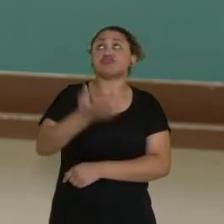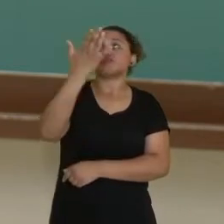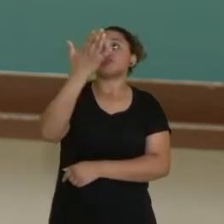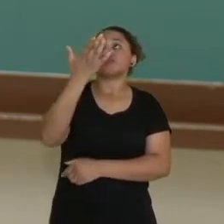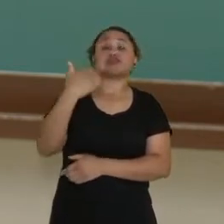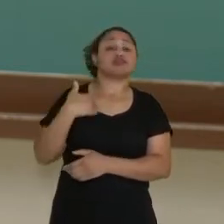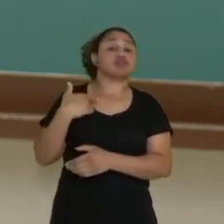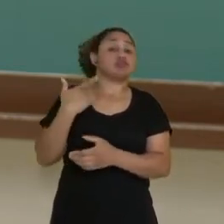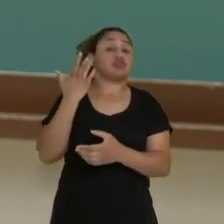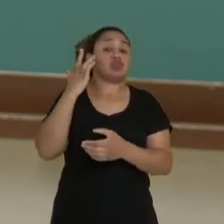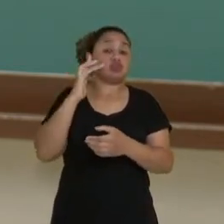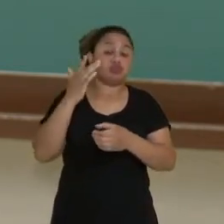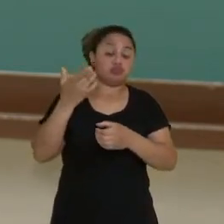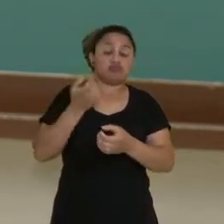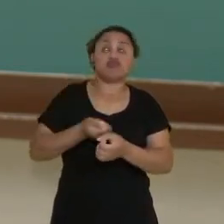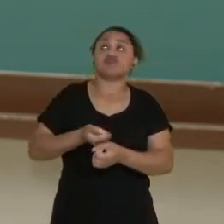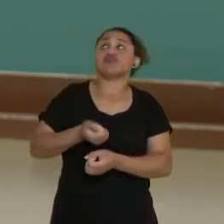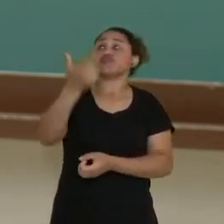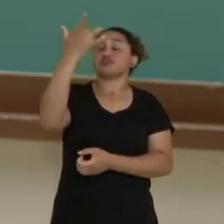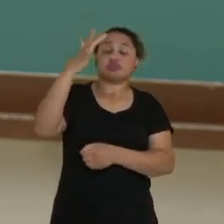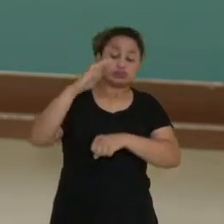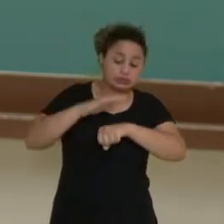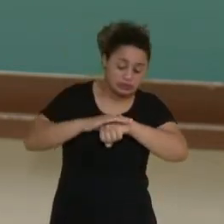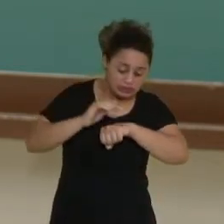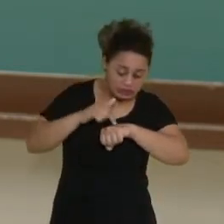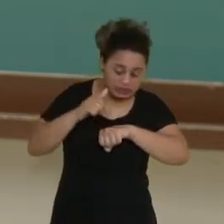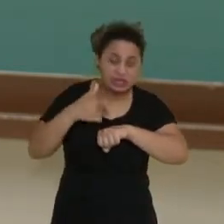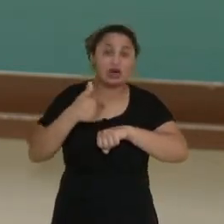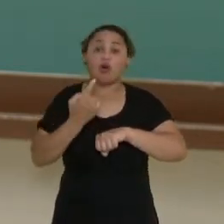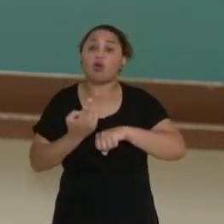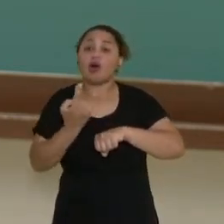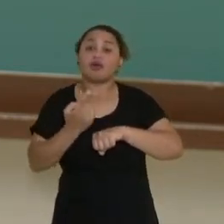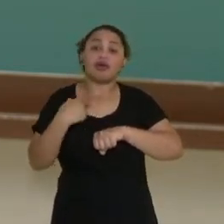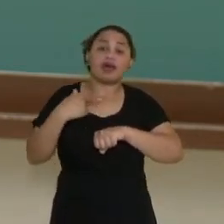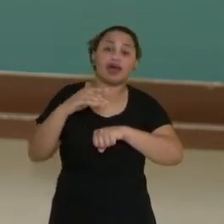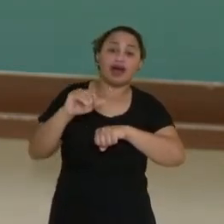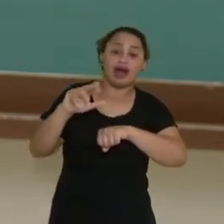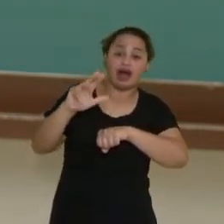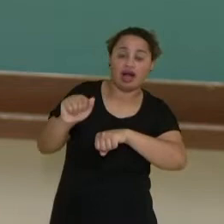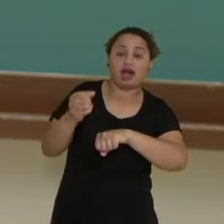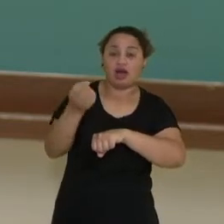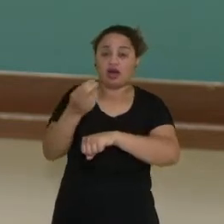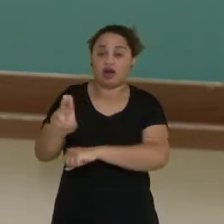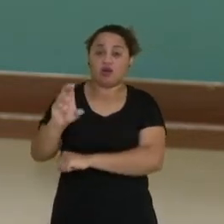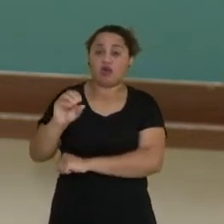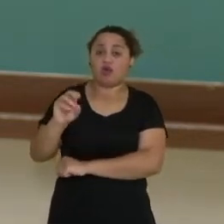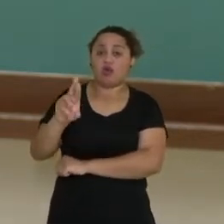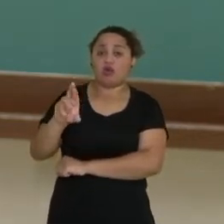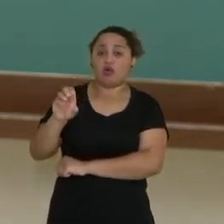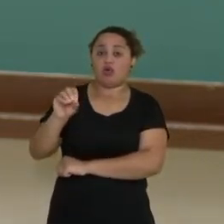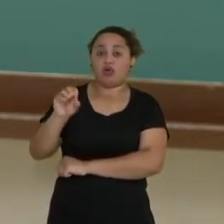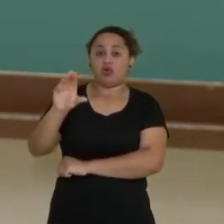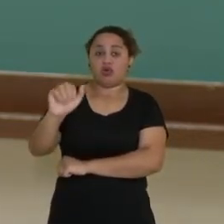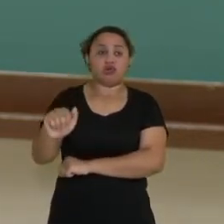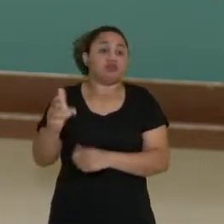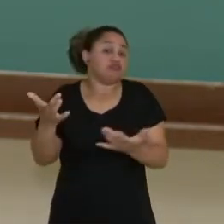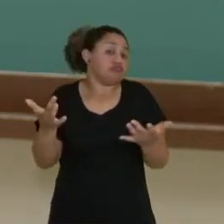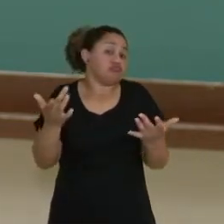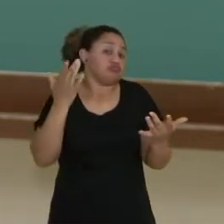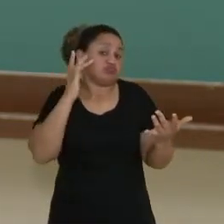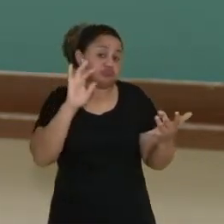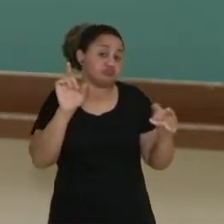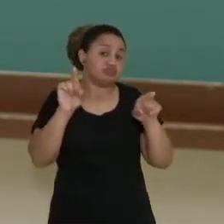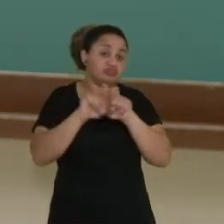cima, eu não sei se vai cair cara ou coroa. Então, eu também não posso prever. Então, ele